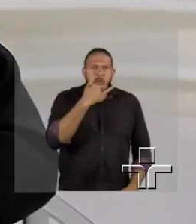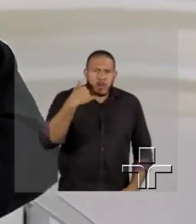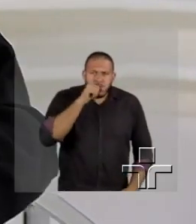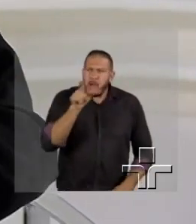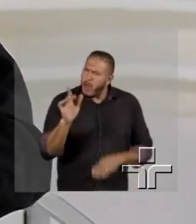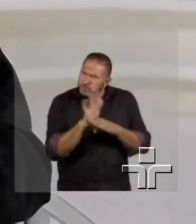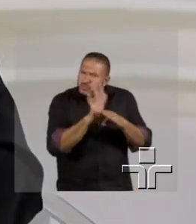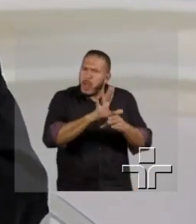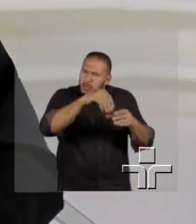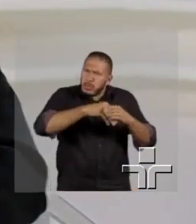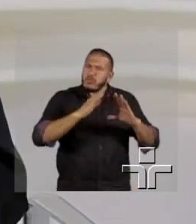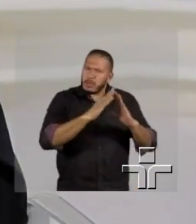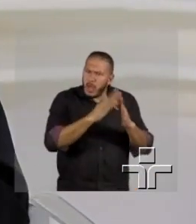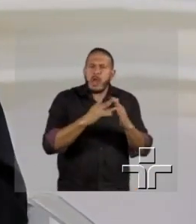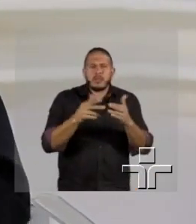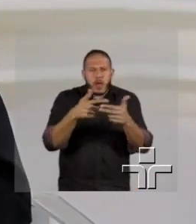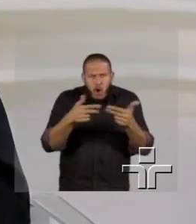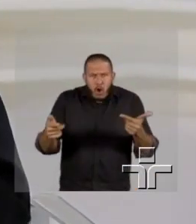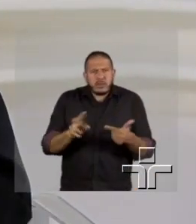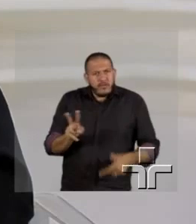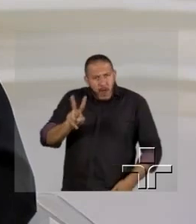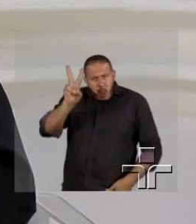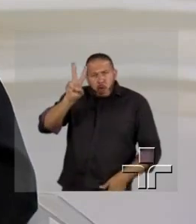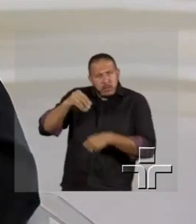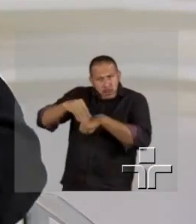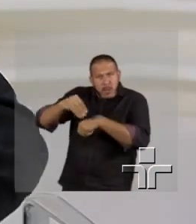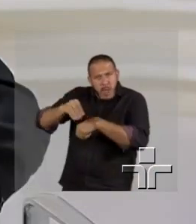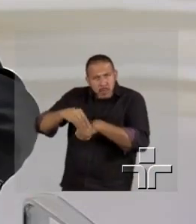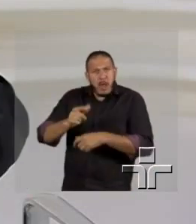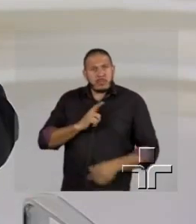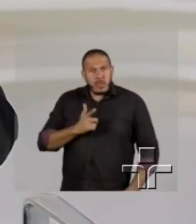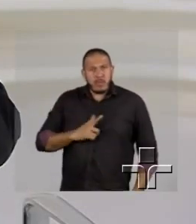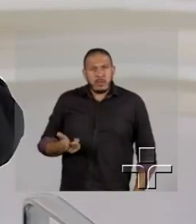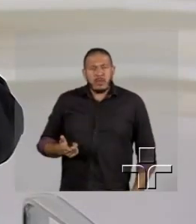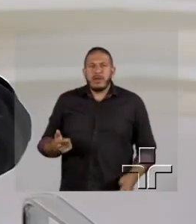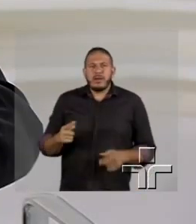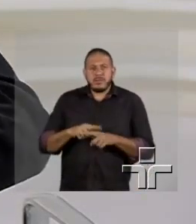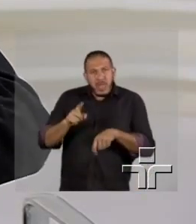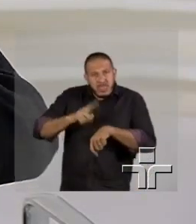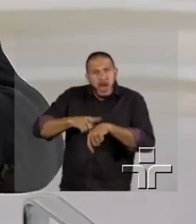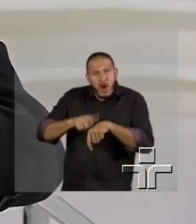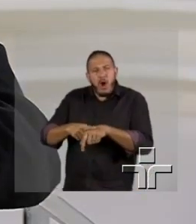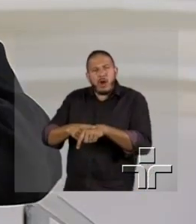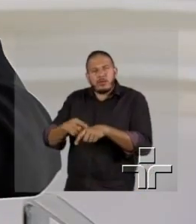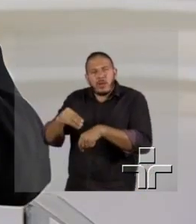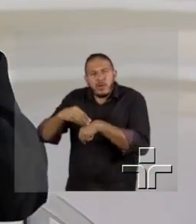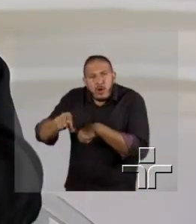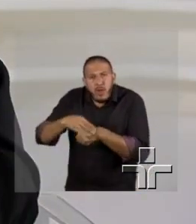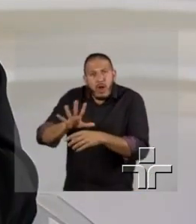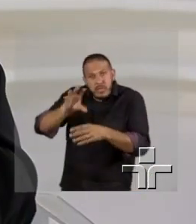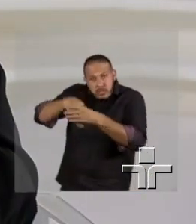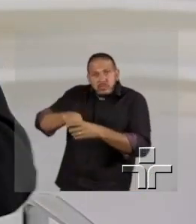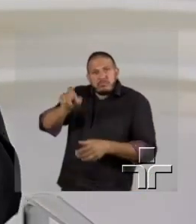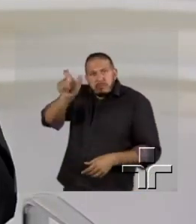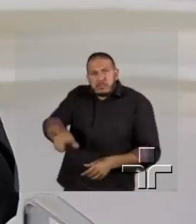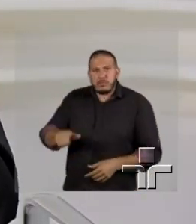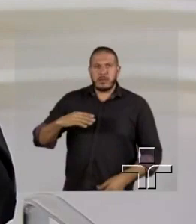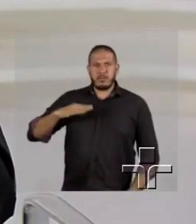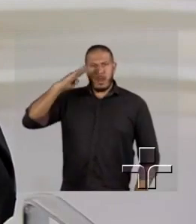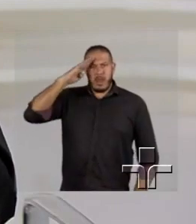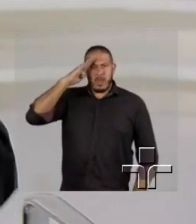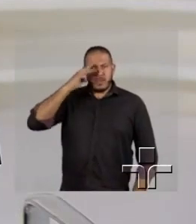a minha escola, por exemplo, era simples, era uma escola de madeira, mas o ensino era muito bom, tanto que quando chegou na época do concurso público, eu passei no concurso público para ser